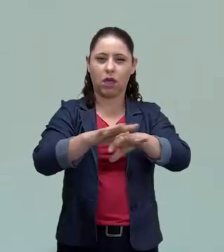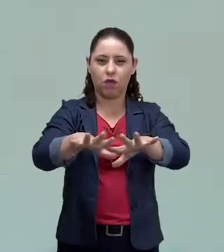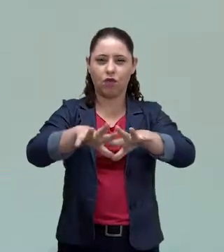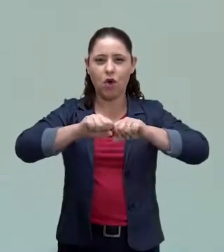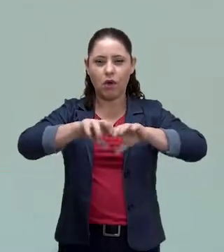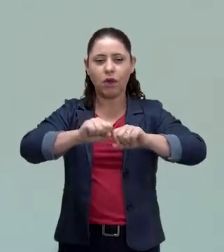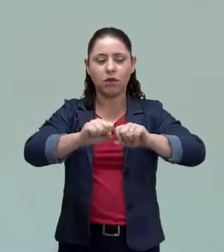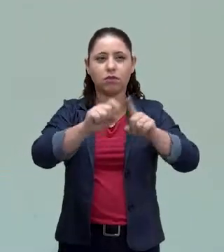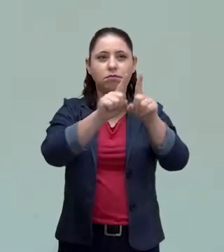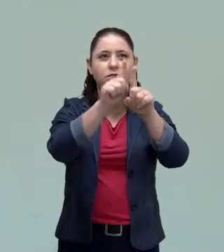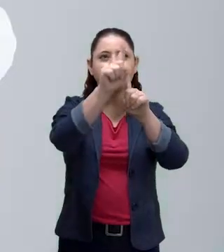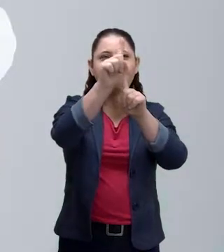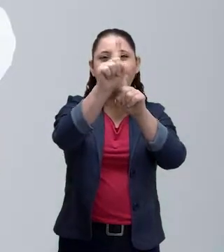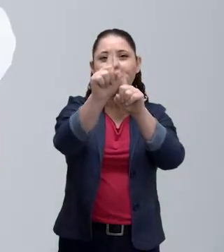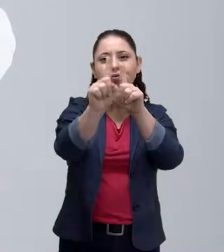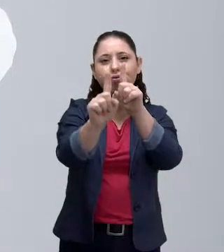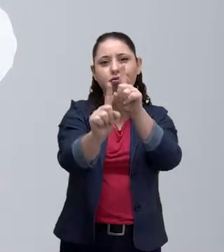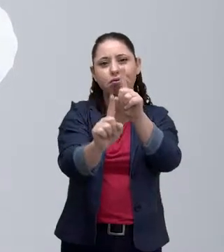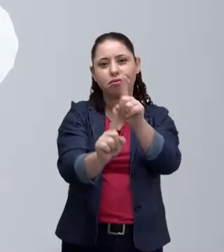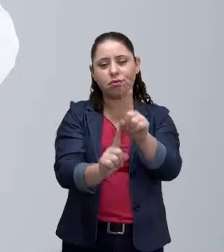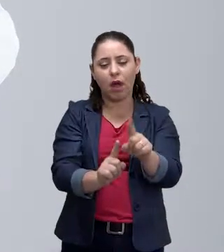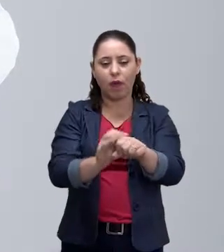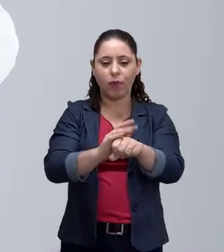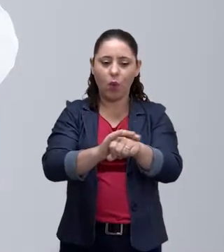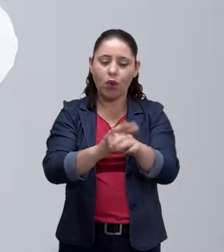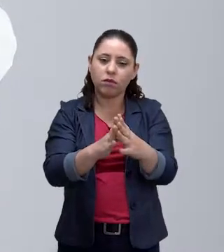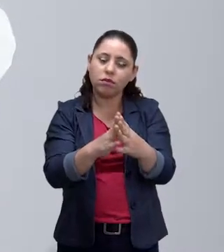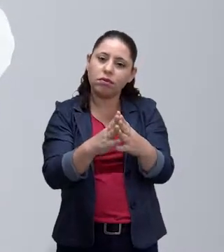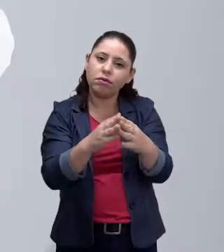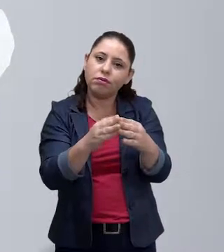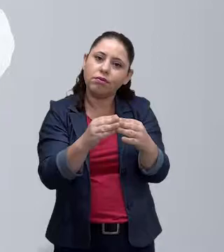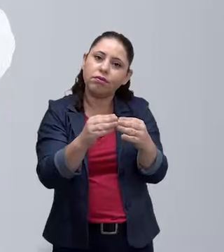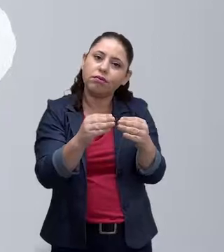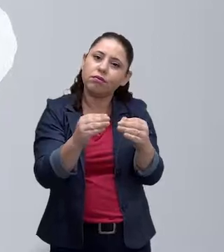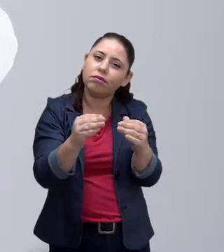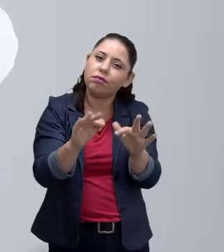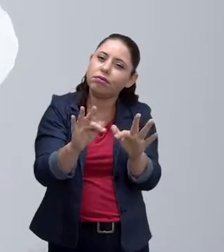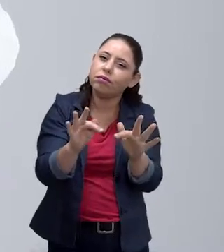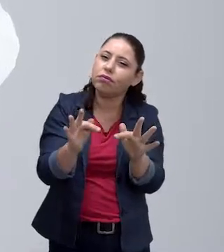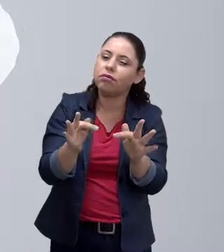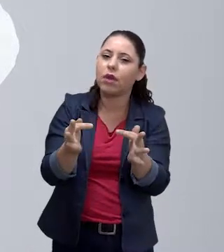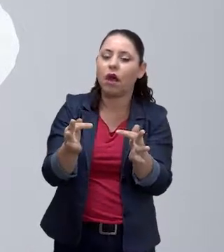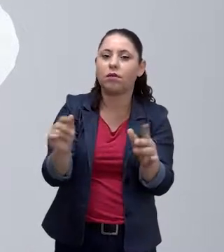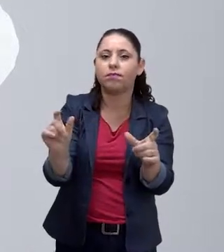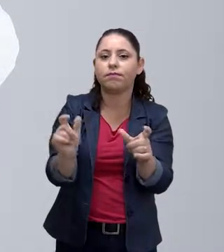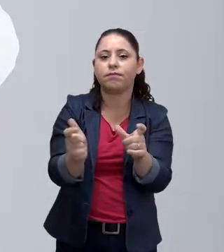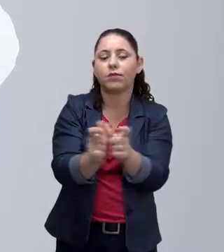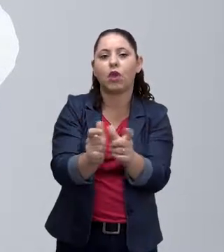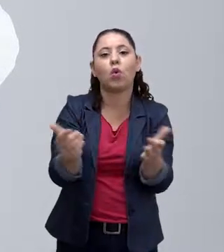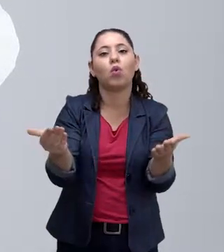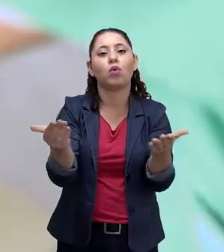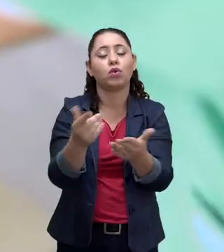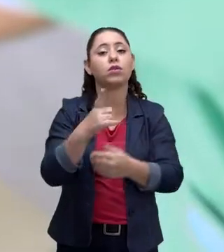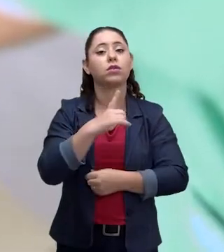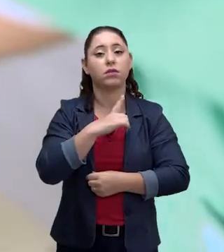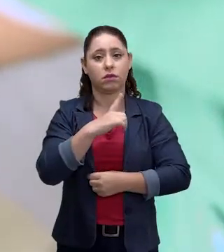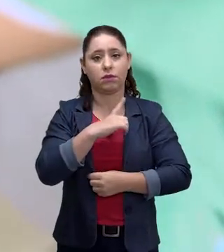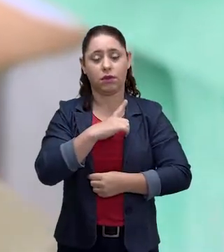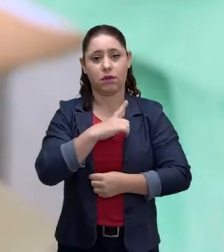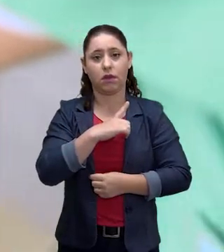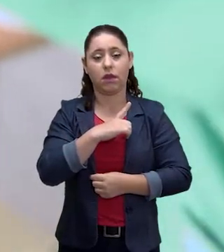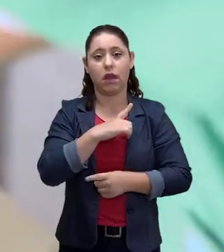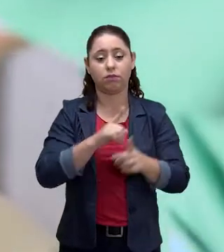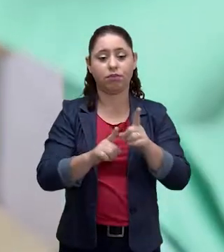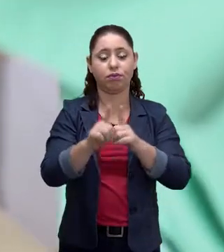que os casos foram diminuindo, que a gravidade da doença foi diminuindo, houve uma redução e hoje nós estamos